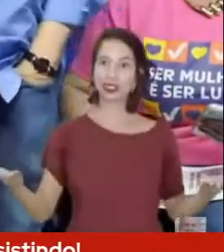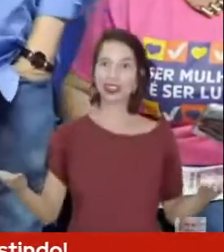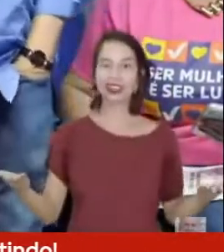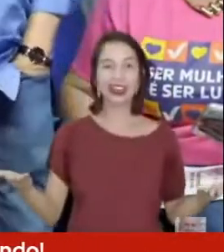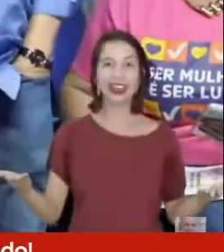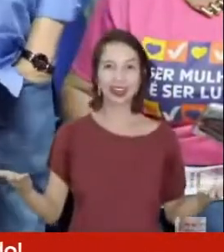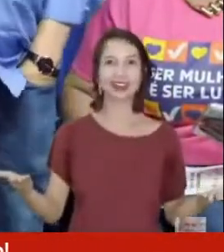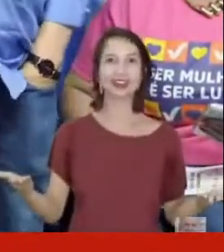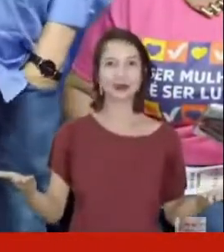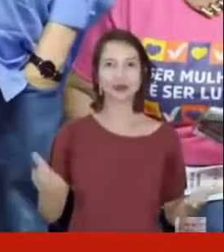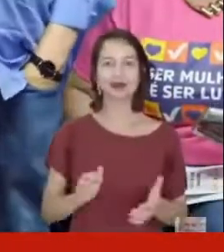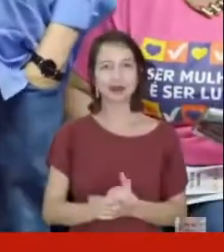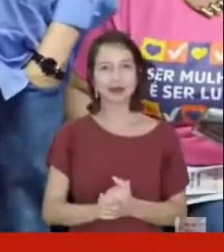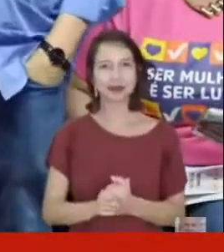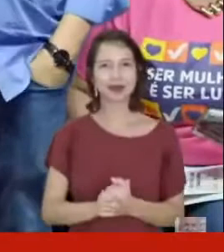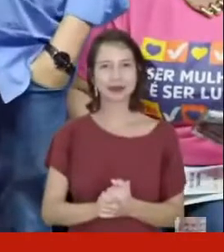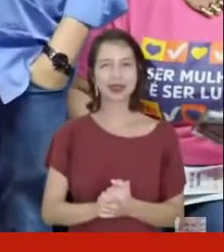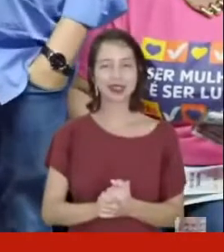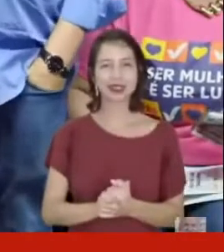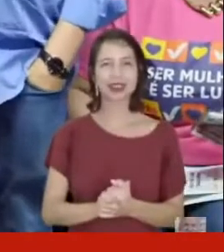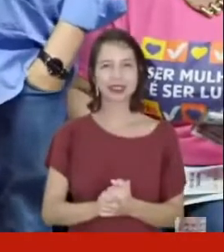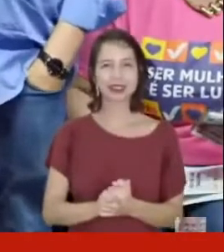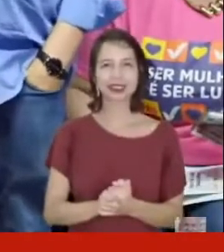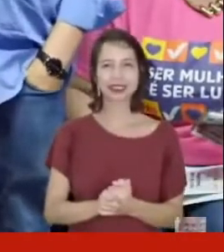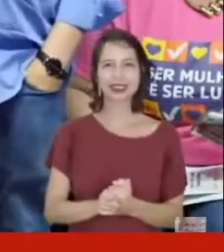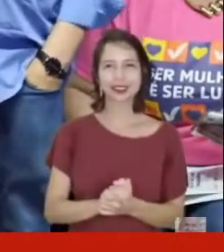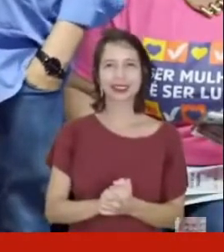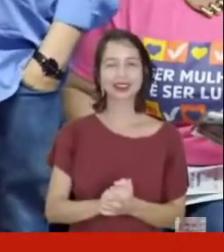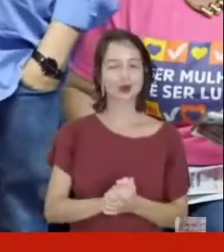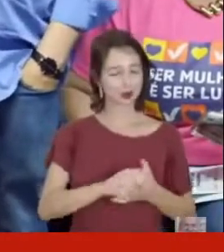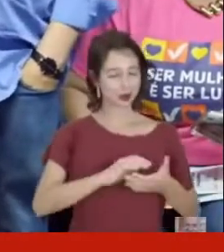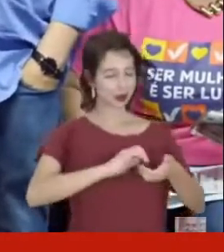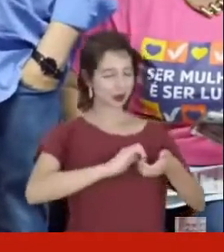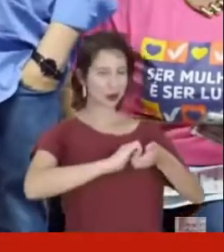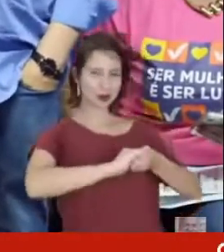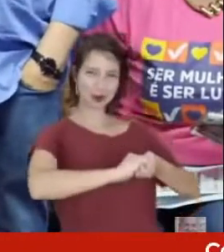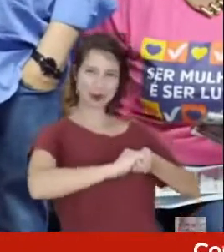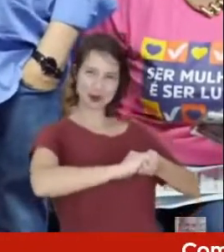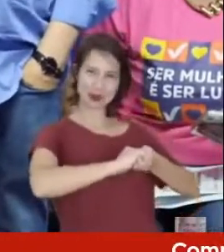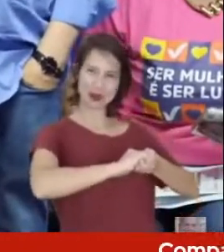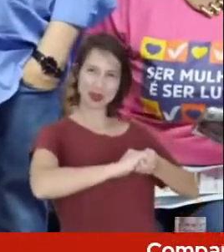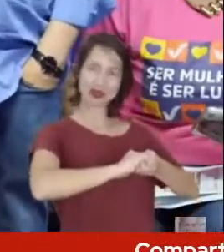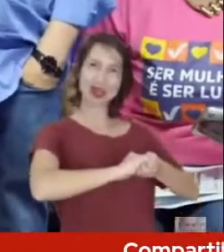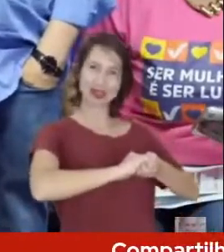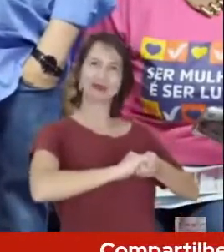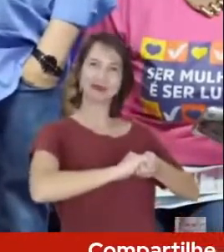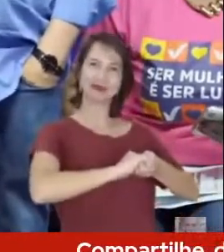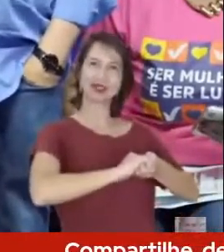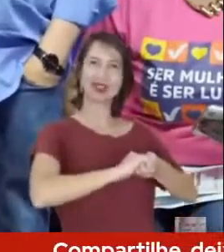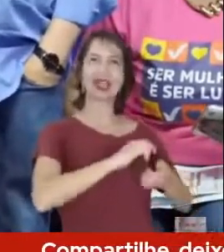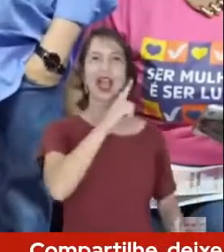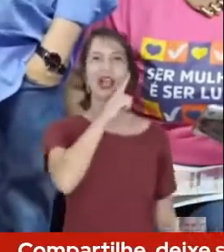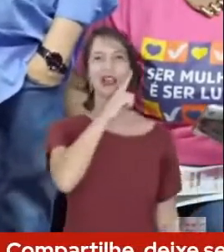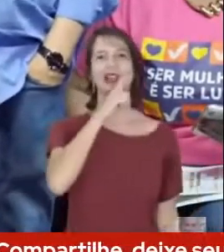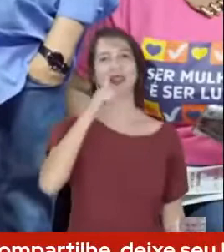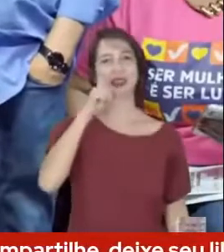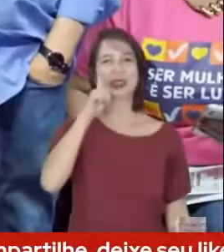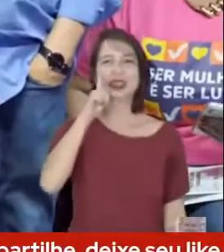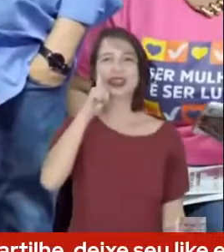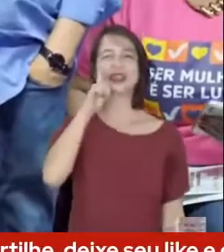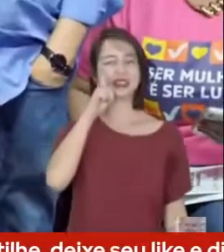Eu quero aqui cumprimentar a Gleice Hoffmann. Em nome dela, eu